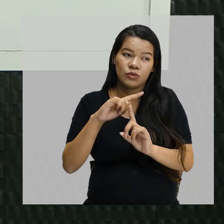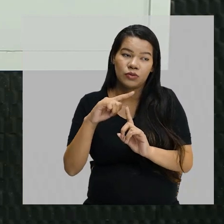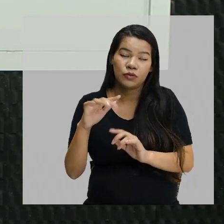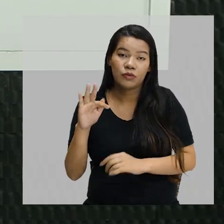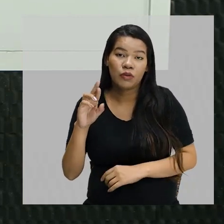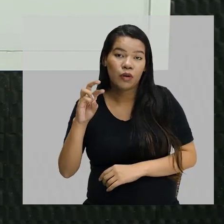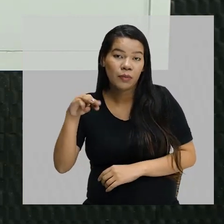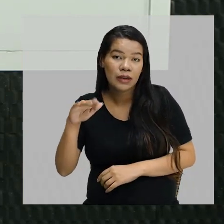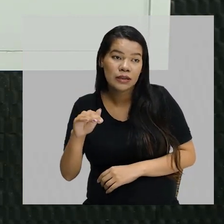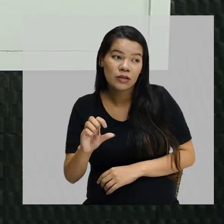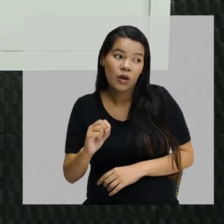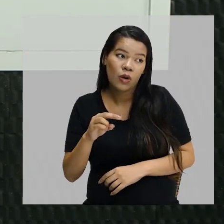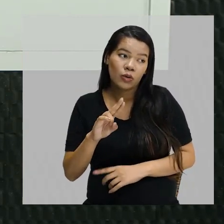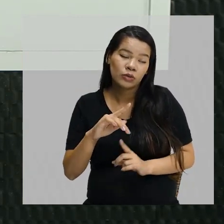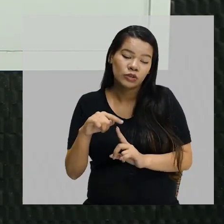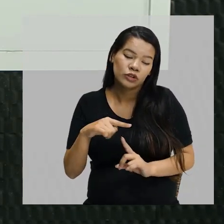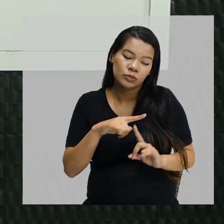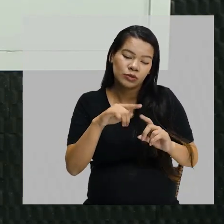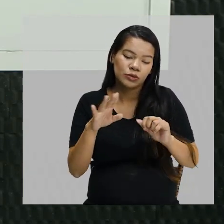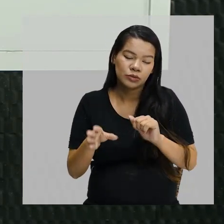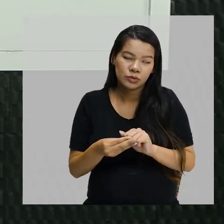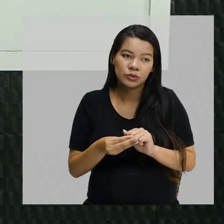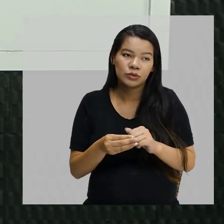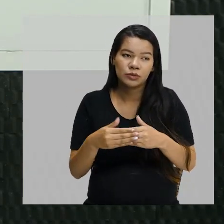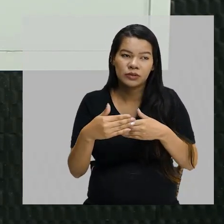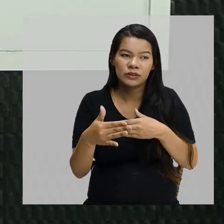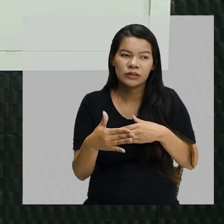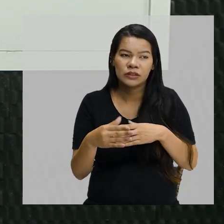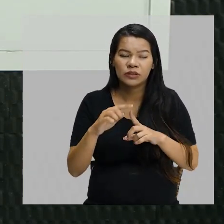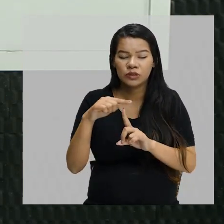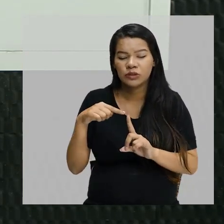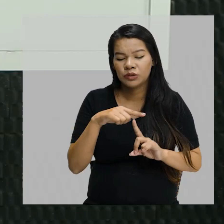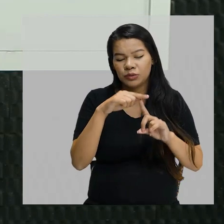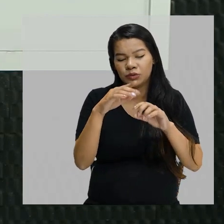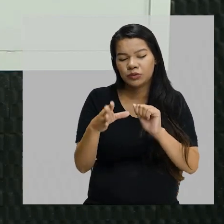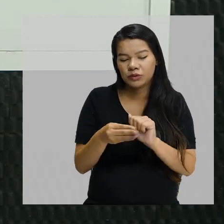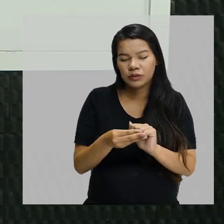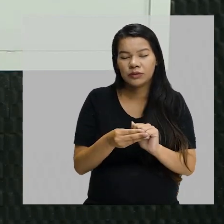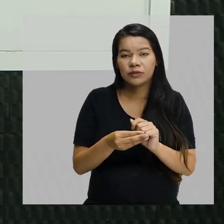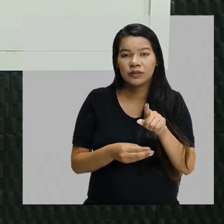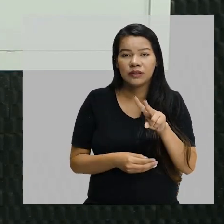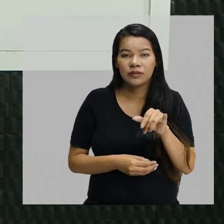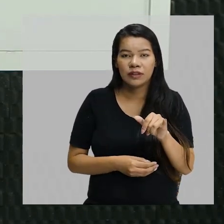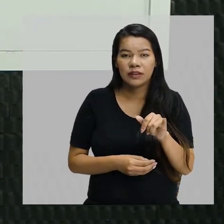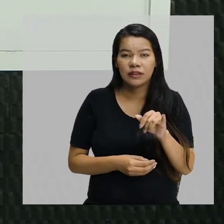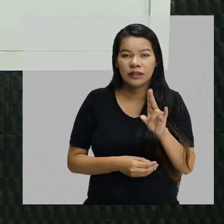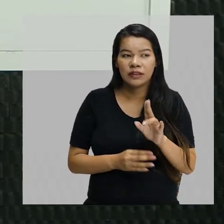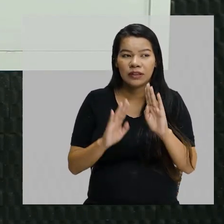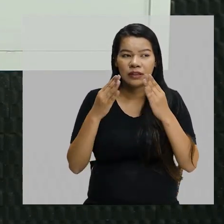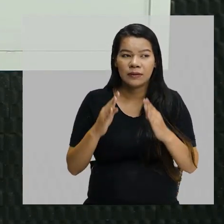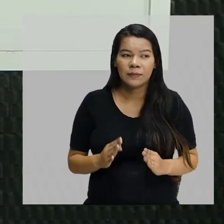formas de conhecimento a partir das formas de conhecimento que você vai pegar